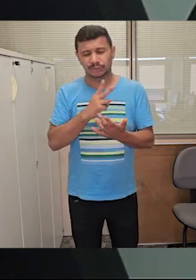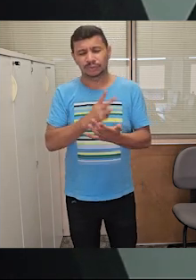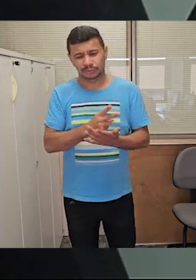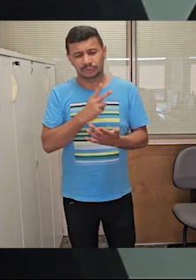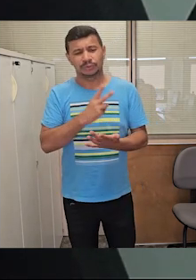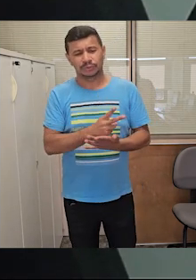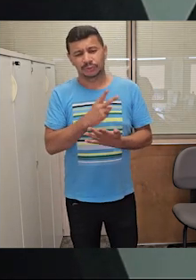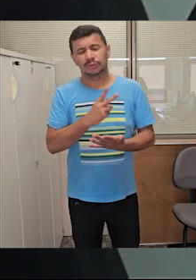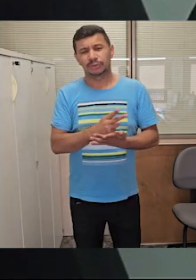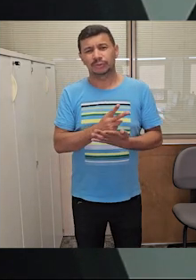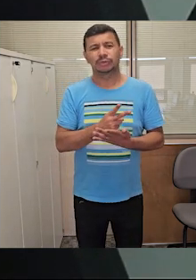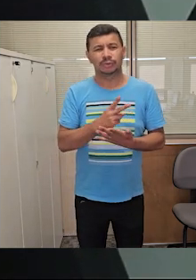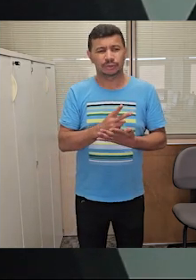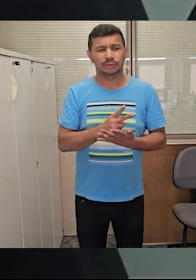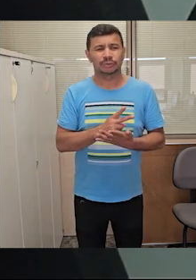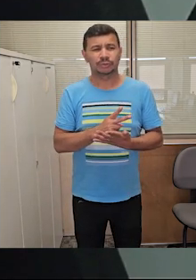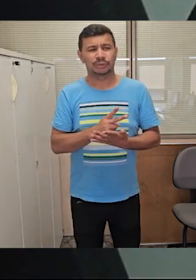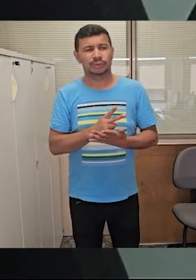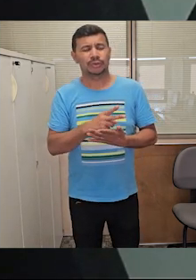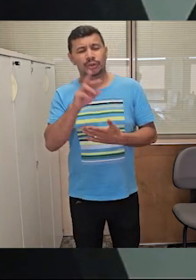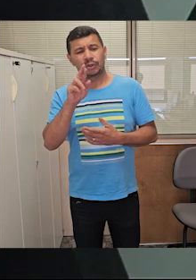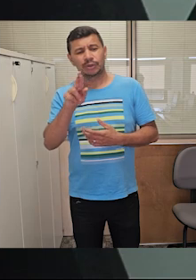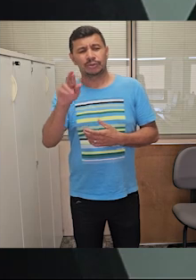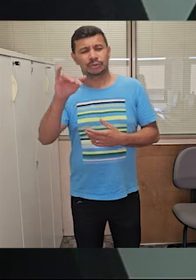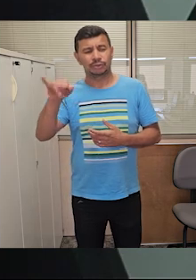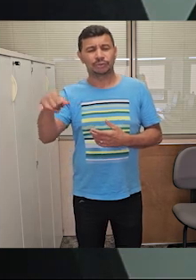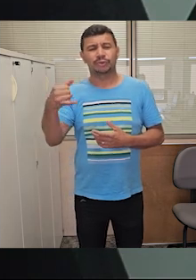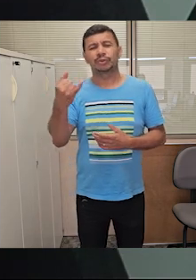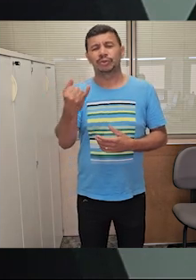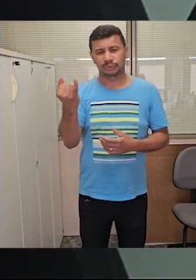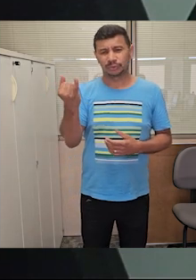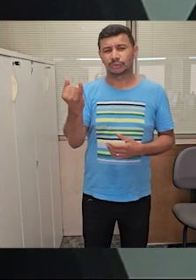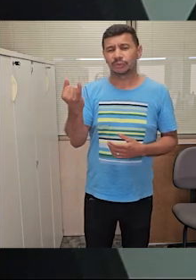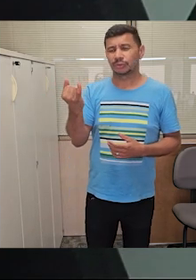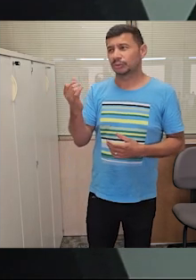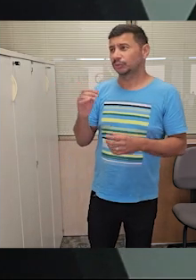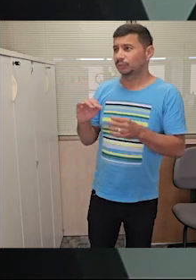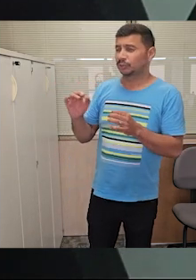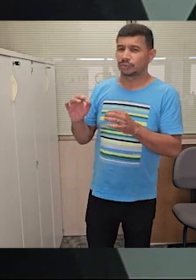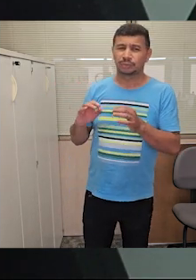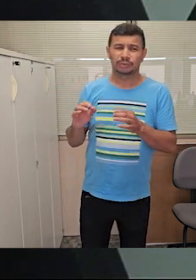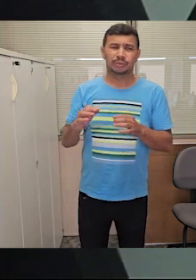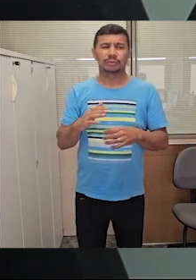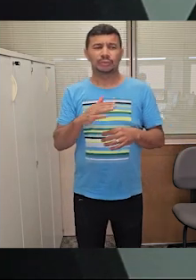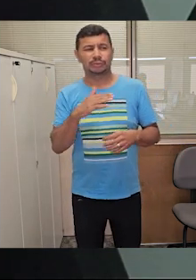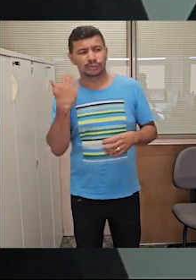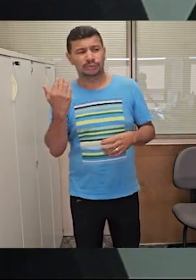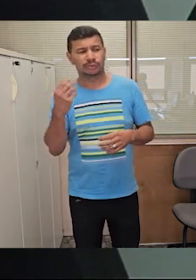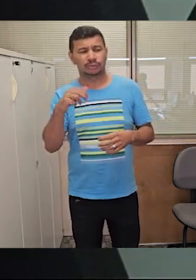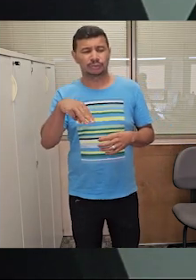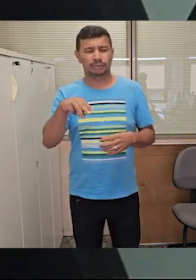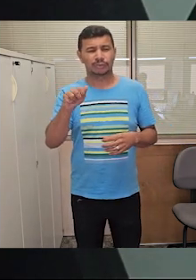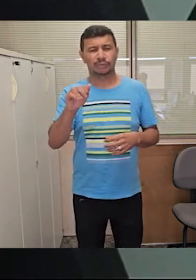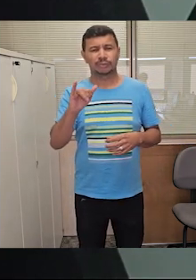continuou, já estava como interventor militar no Rio de Janeiro, quando do assassinato da vereadora Marielle